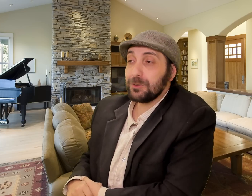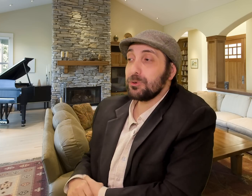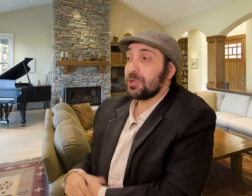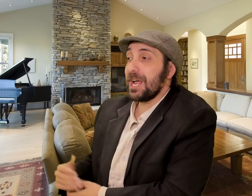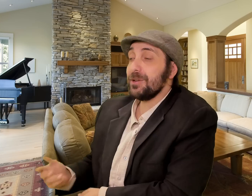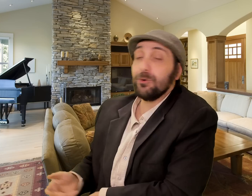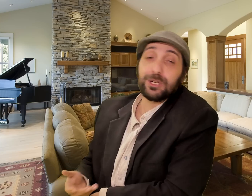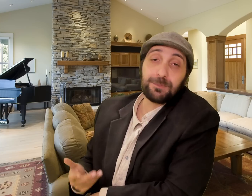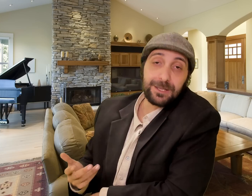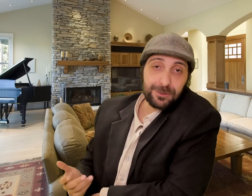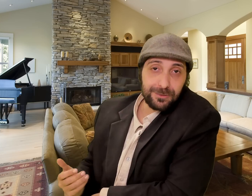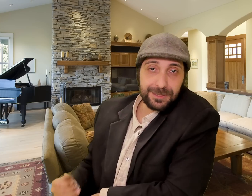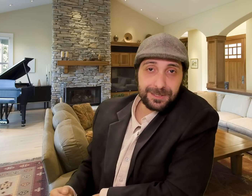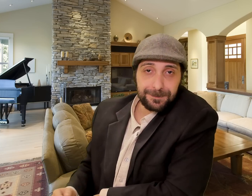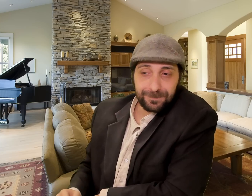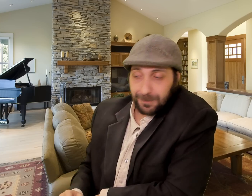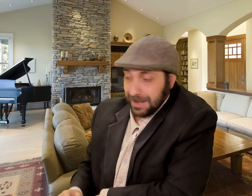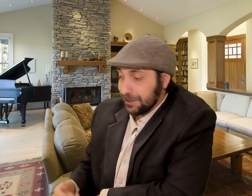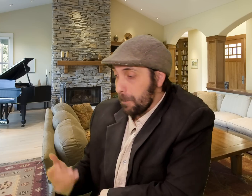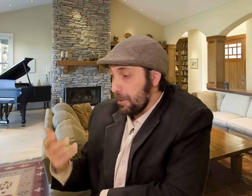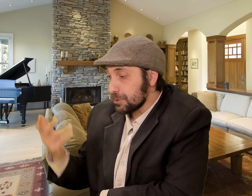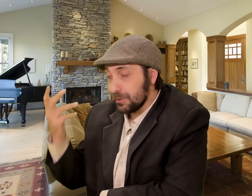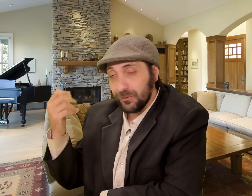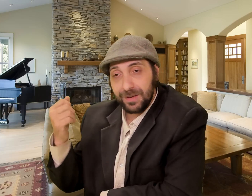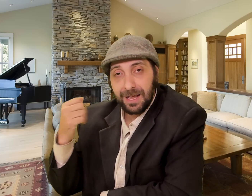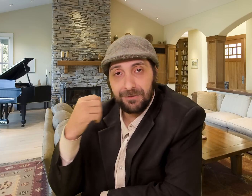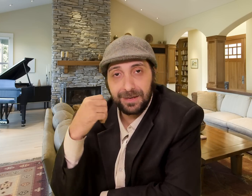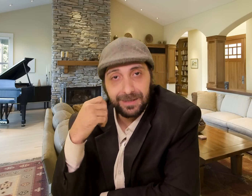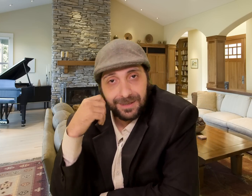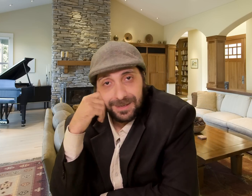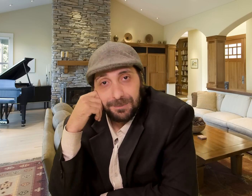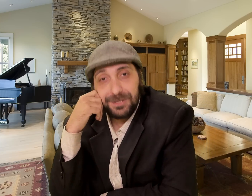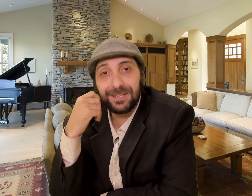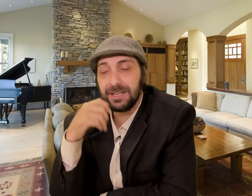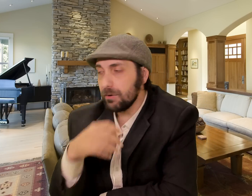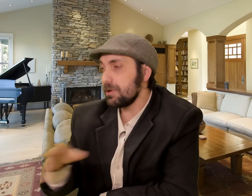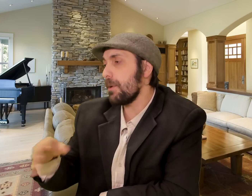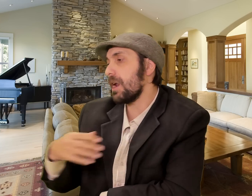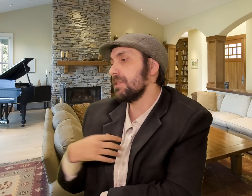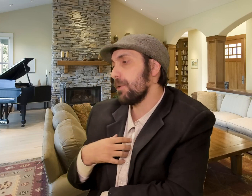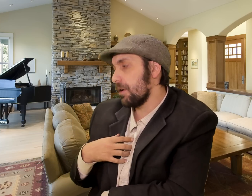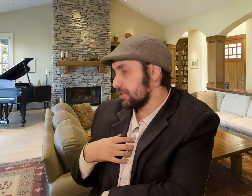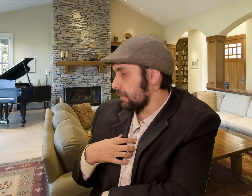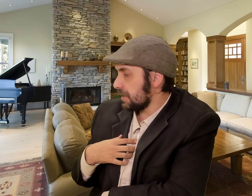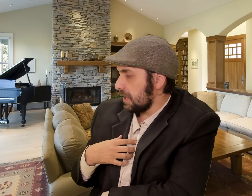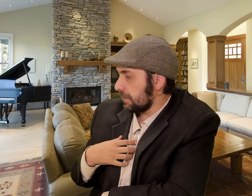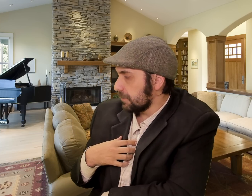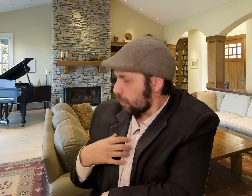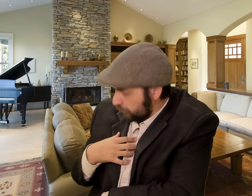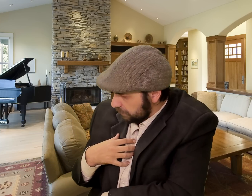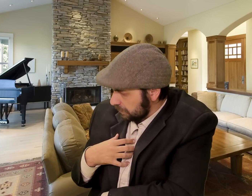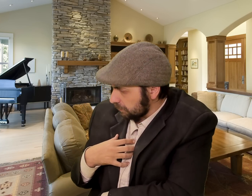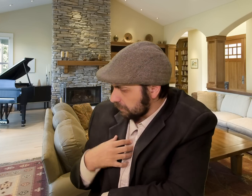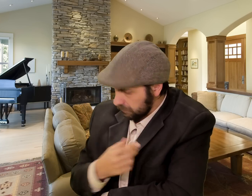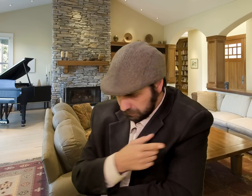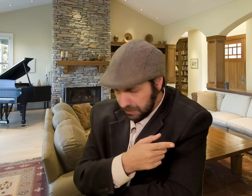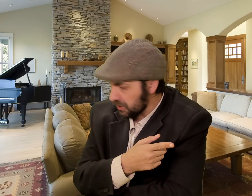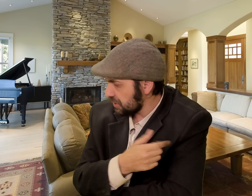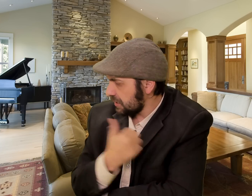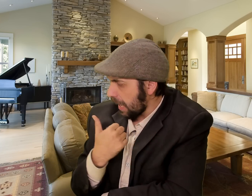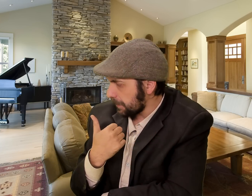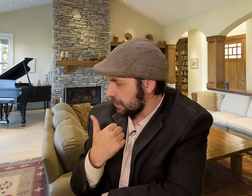confiança enquanto trai em outras pessoas como é que eu posso confiar velho Me diga não não na moral na moral não é uma ideia confia em mim